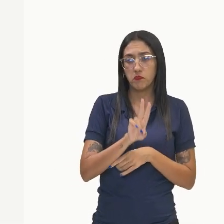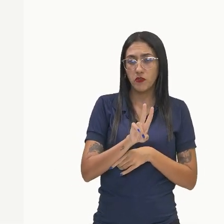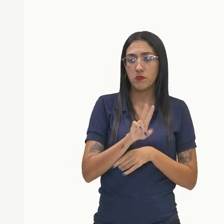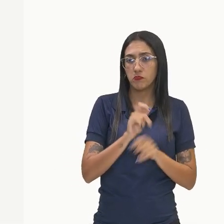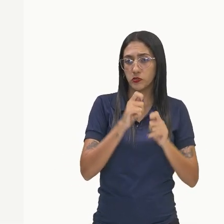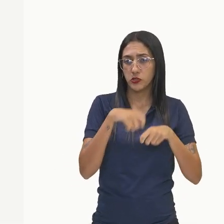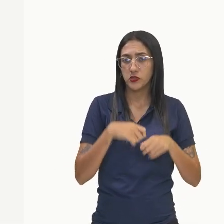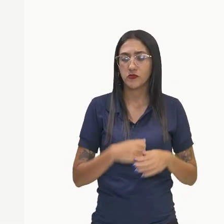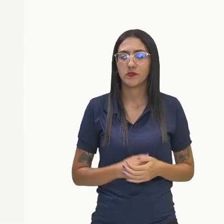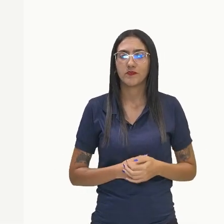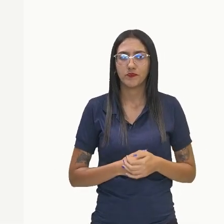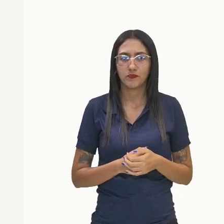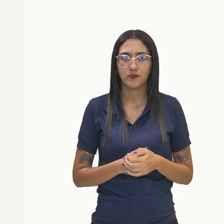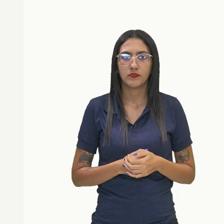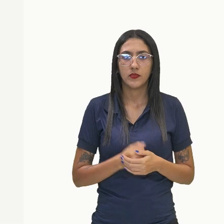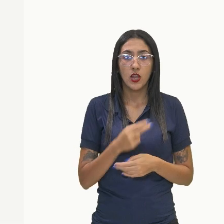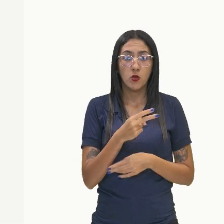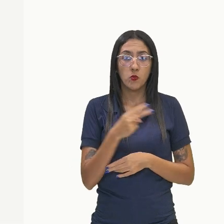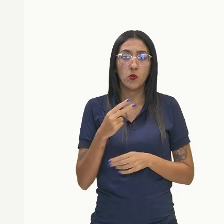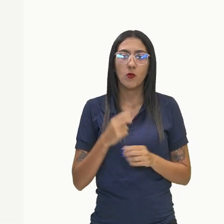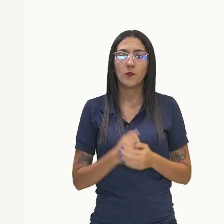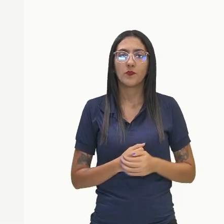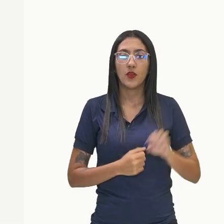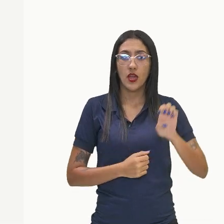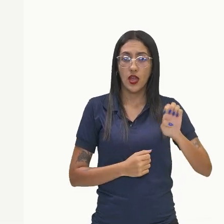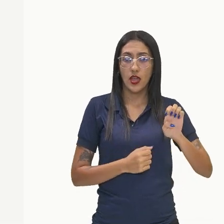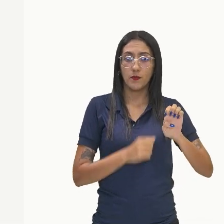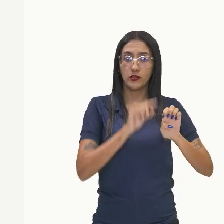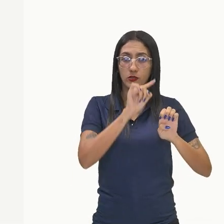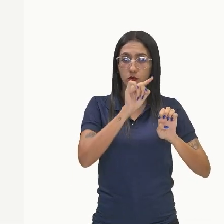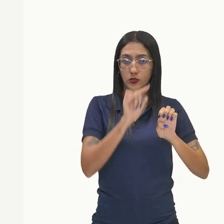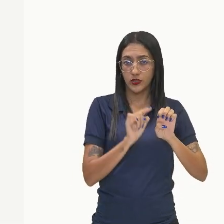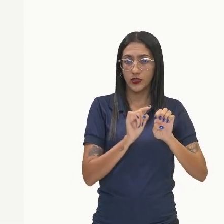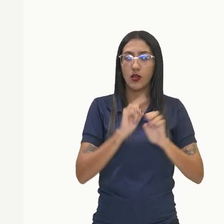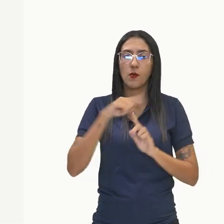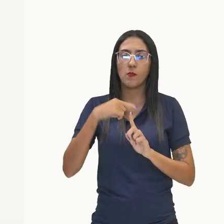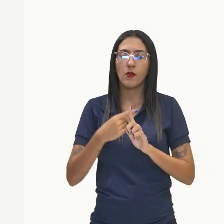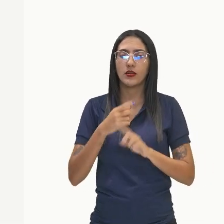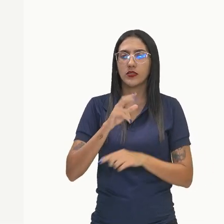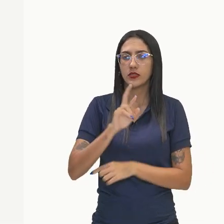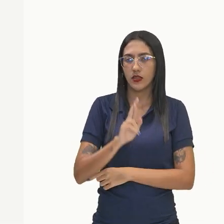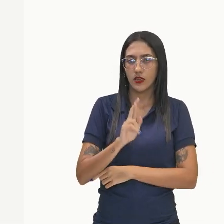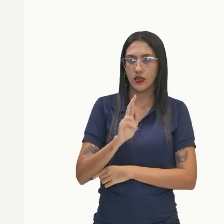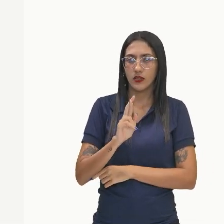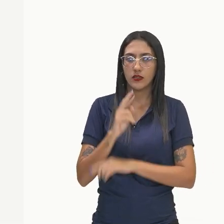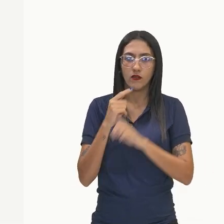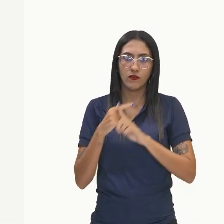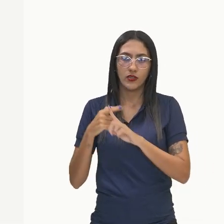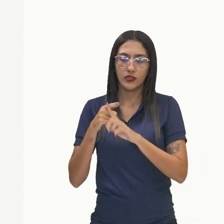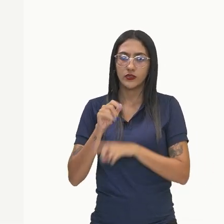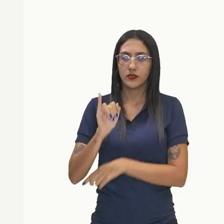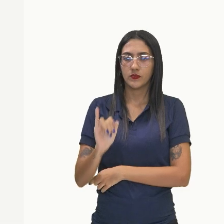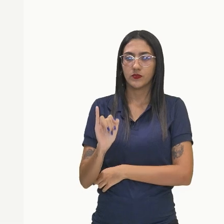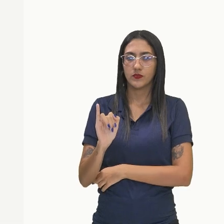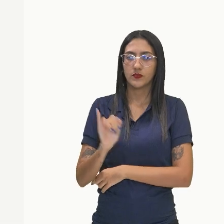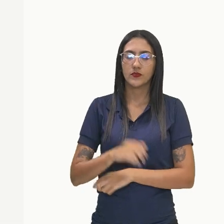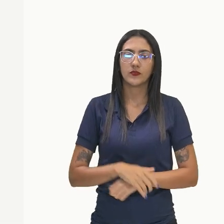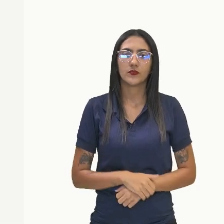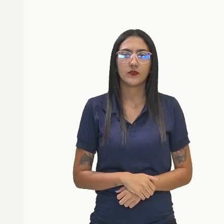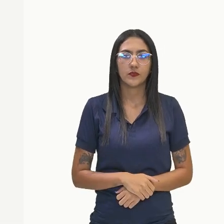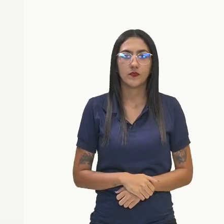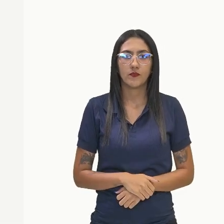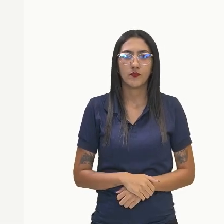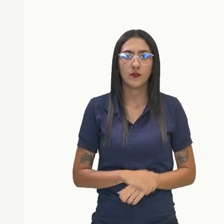é igual a epsilon' mais R' mais I, onde o U é a diferença de